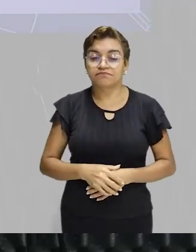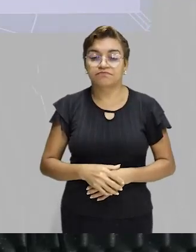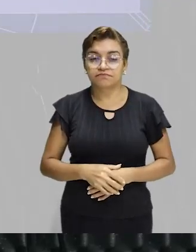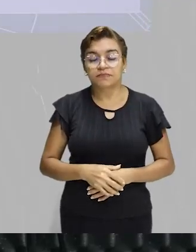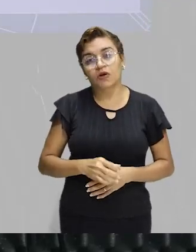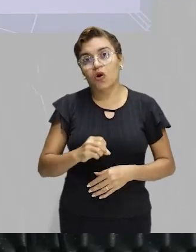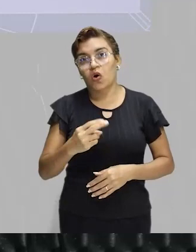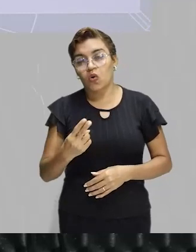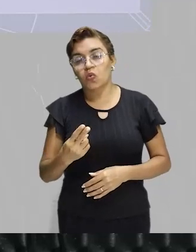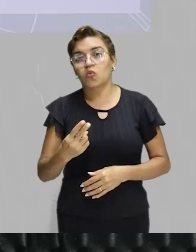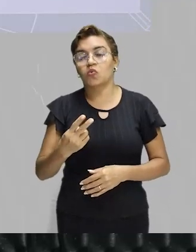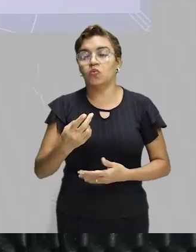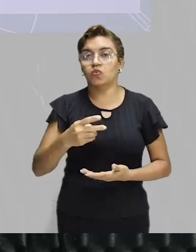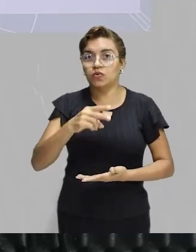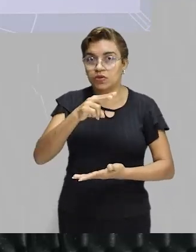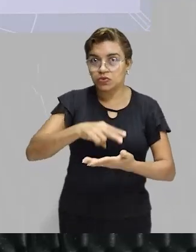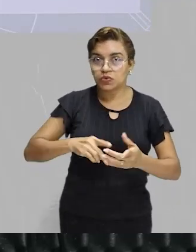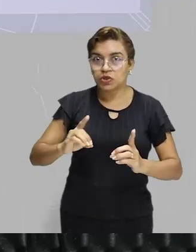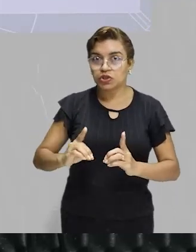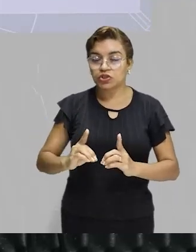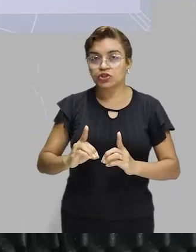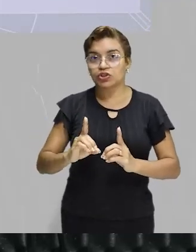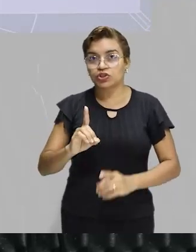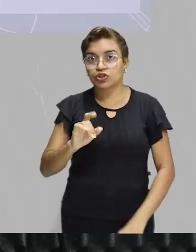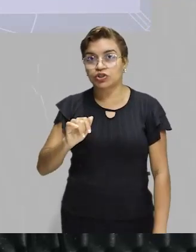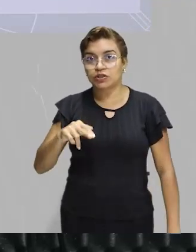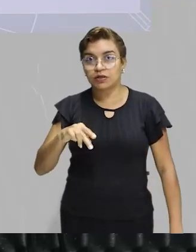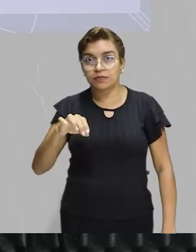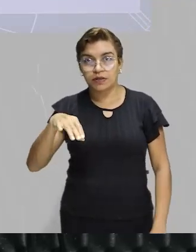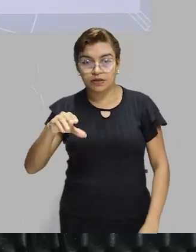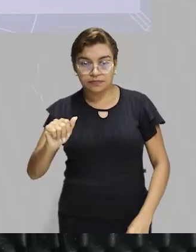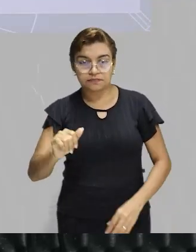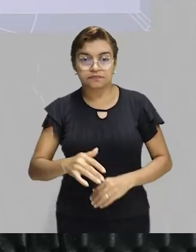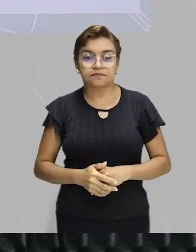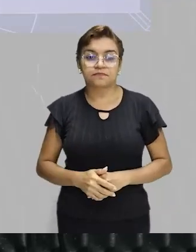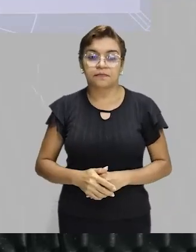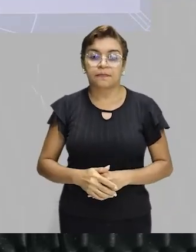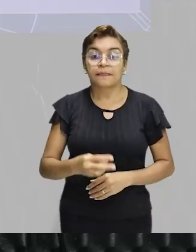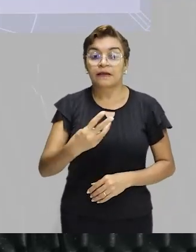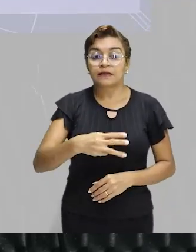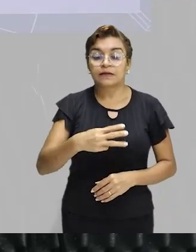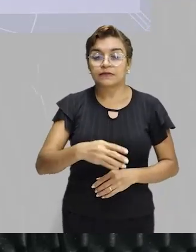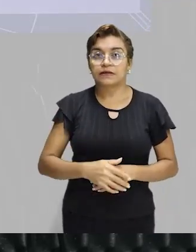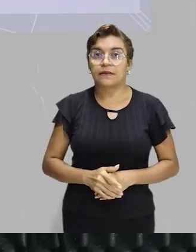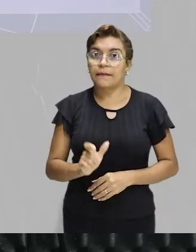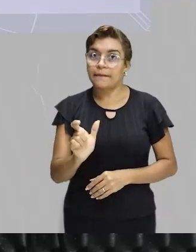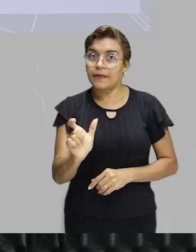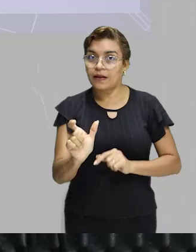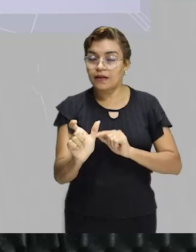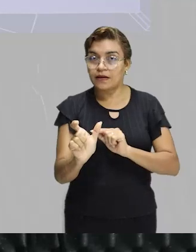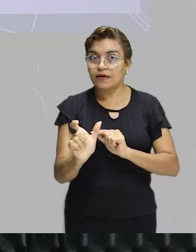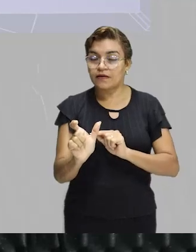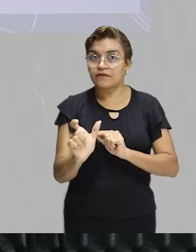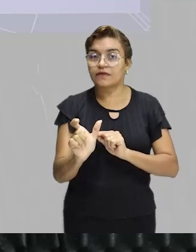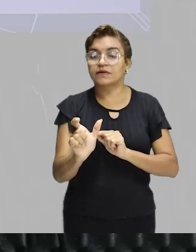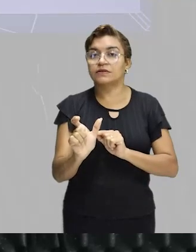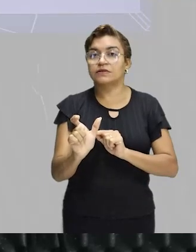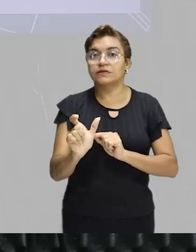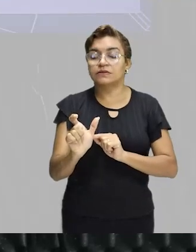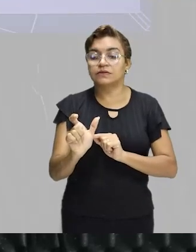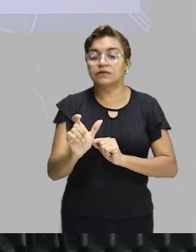leitura dinâmica. Depois, cognate words and keywords, palavras cognatas e